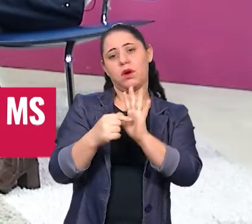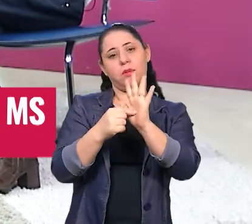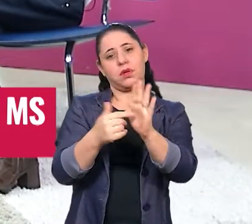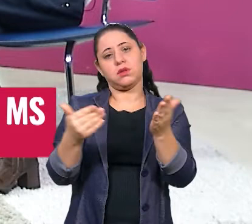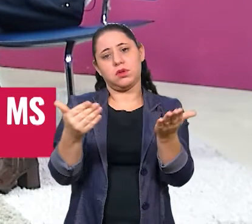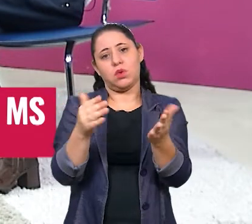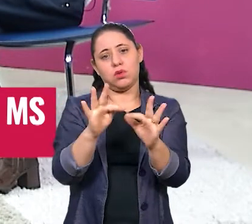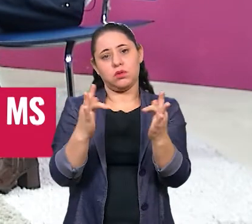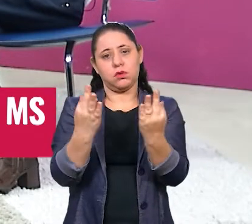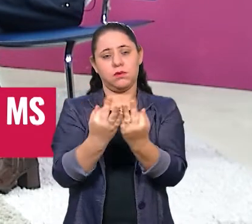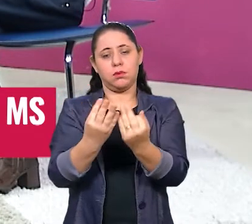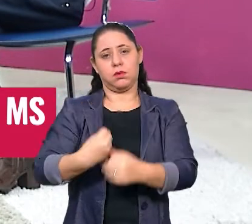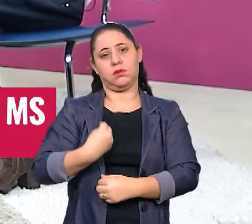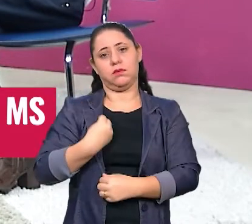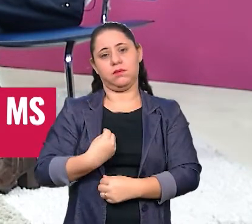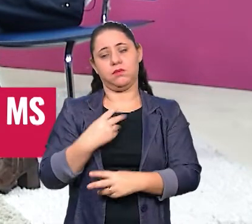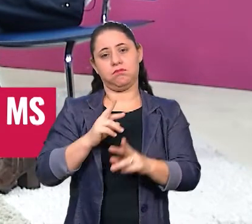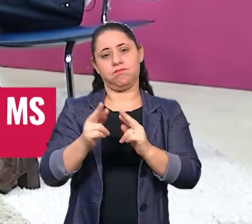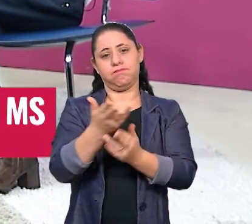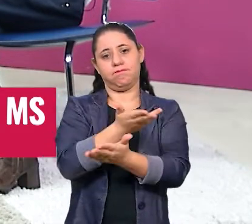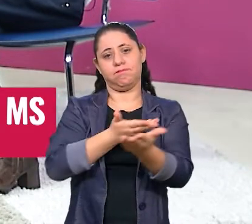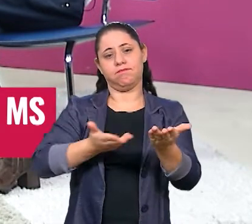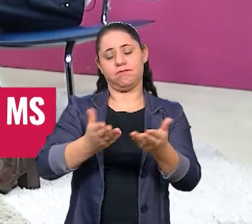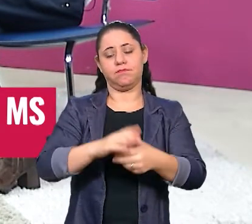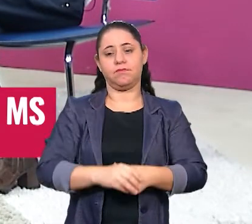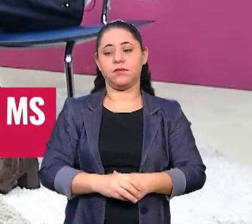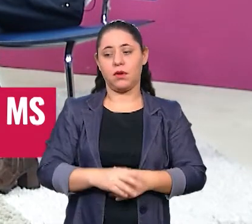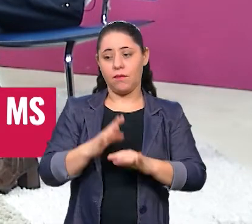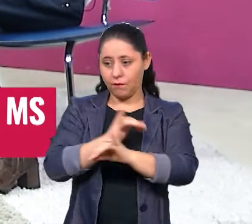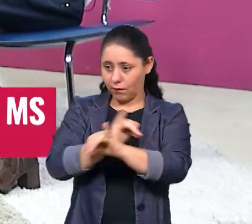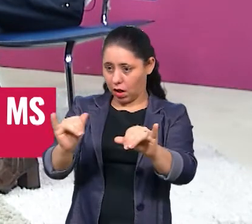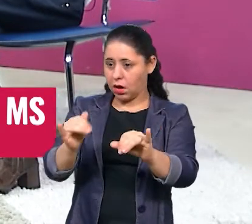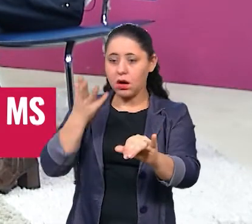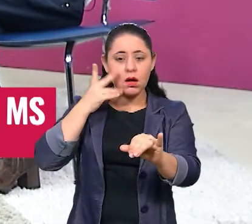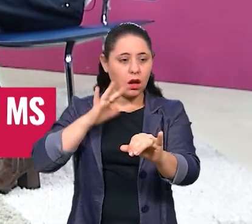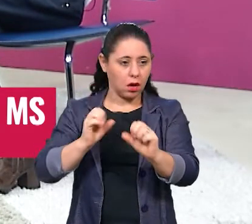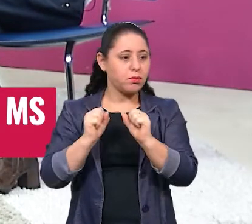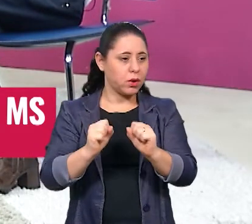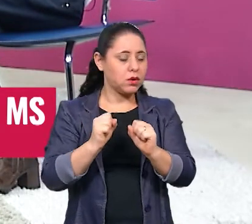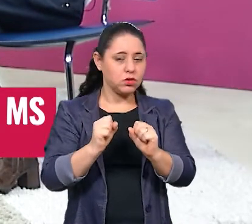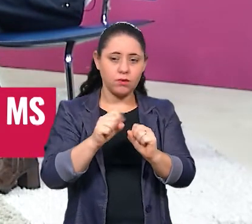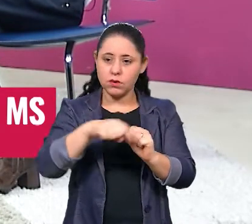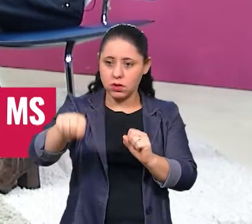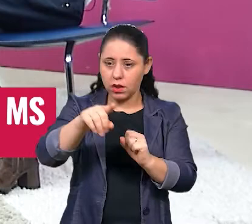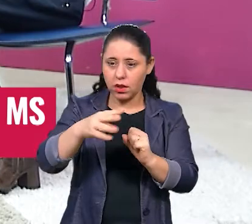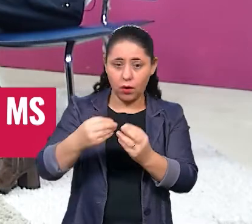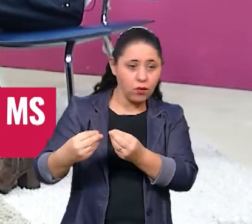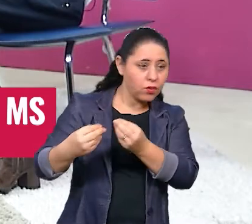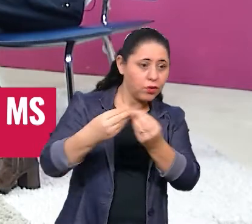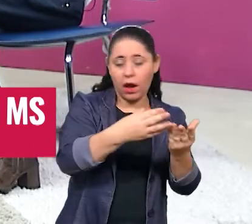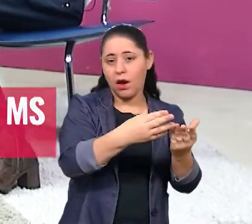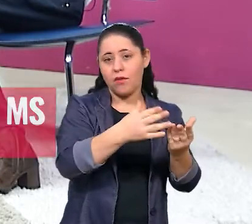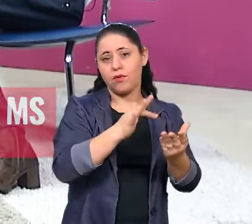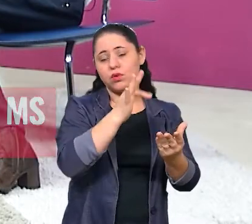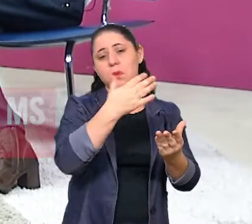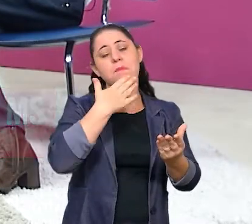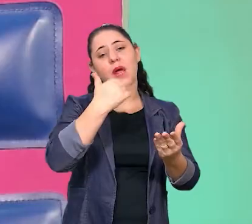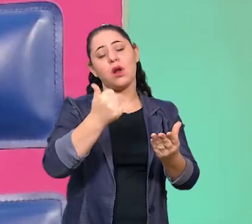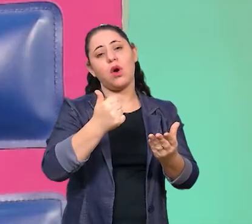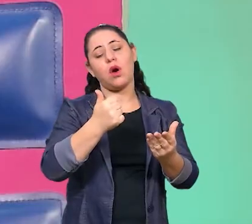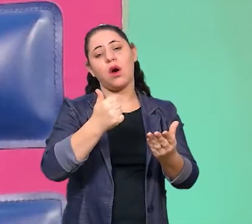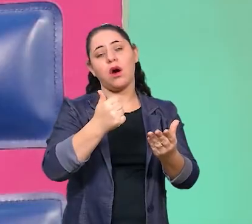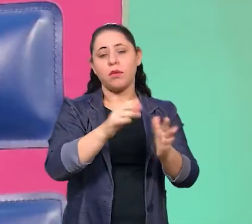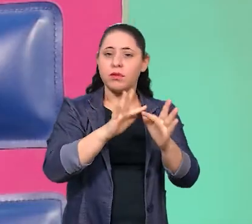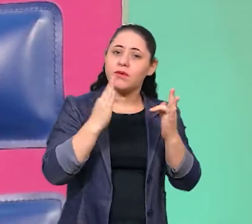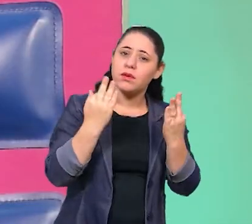convive. Então, eu falo para as crianças, vocês podem oferecer um futuro melhor para os pais de vocês. Vocês podem oferecer um descanso para eles, o conforto